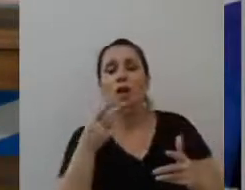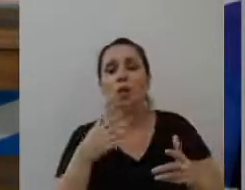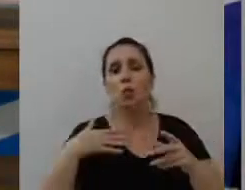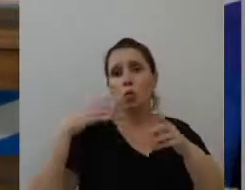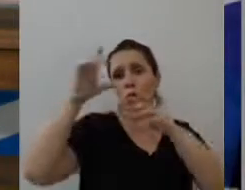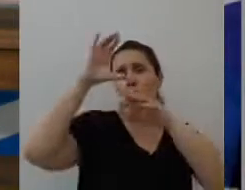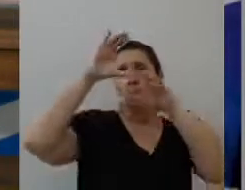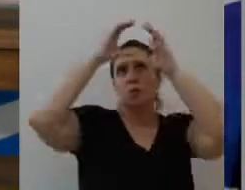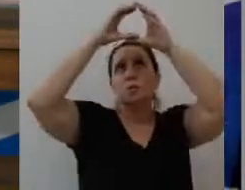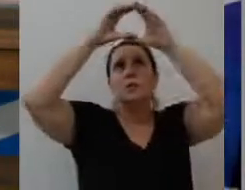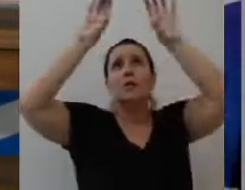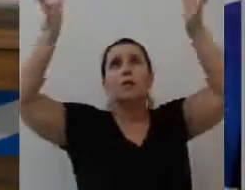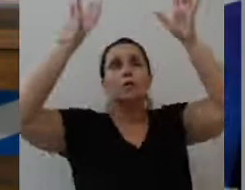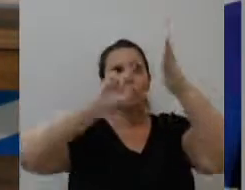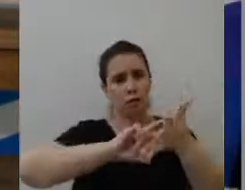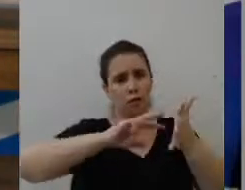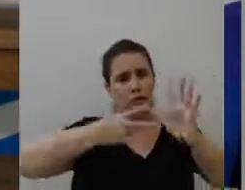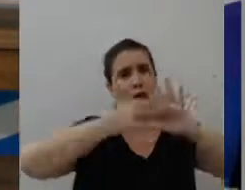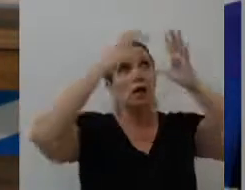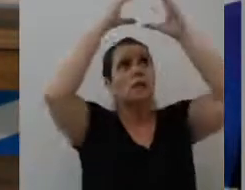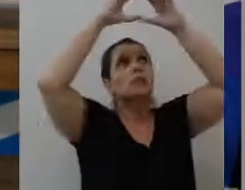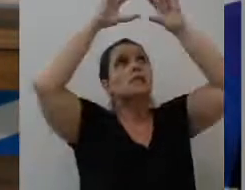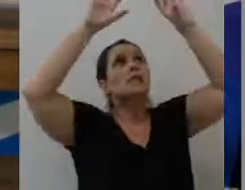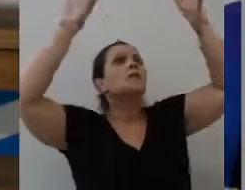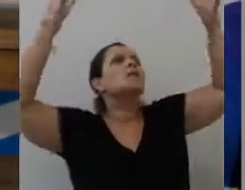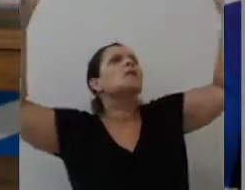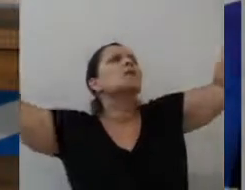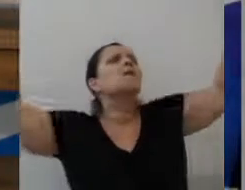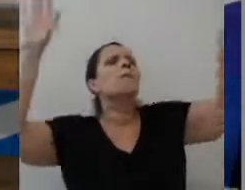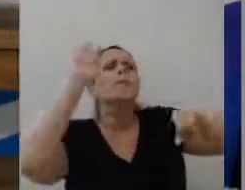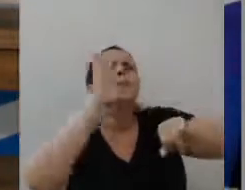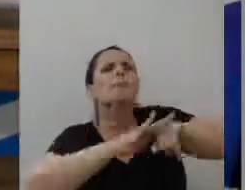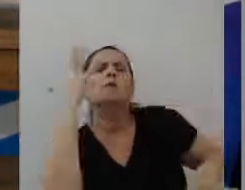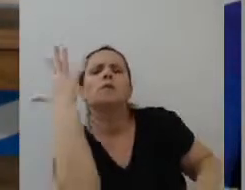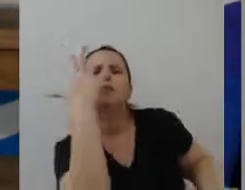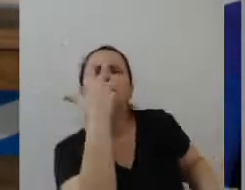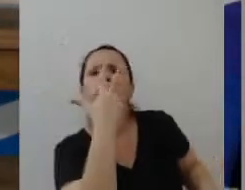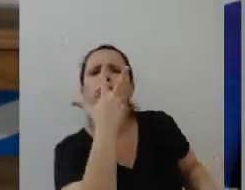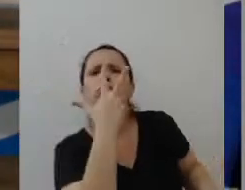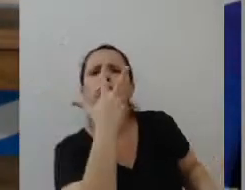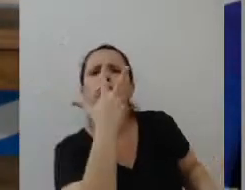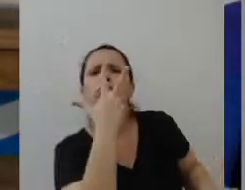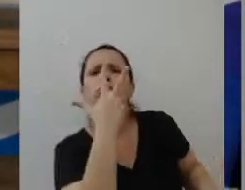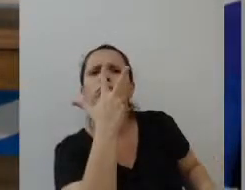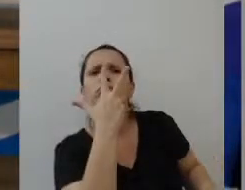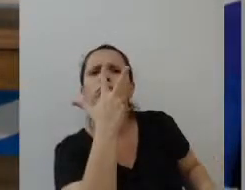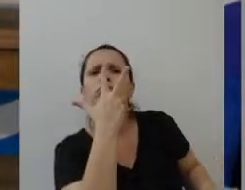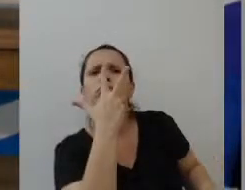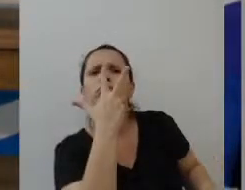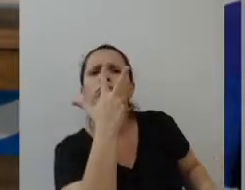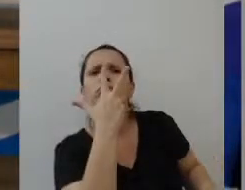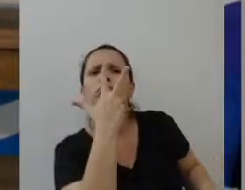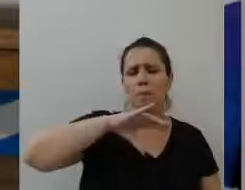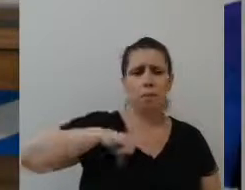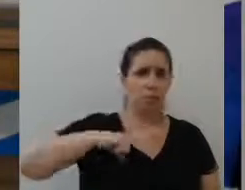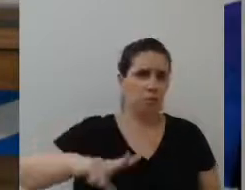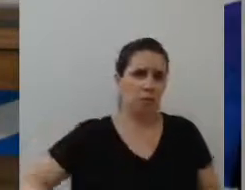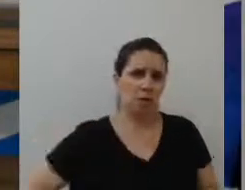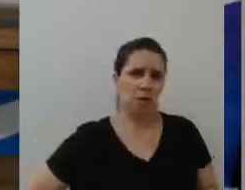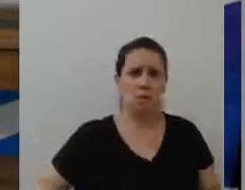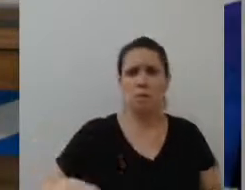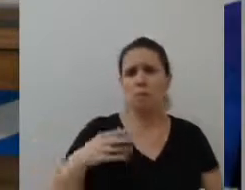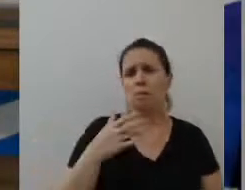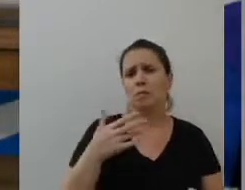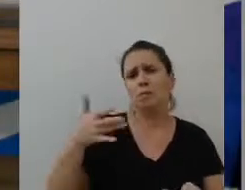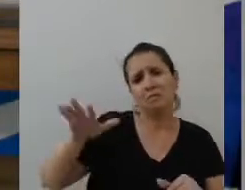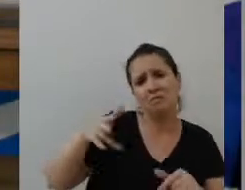o céu do Brasil, desculpa aí, tá? É um céu muito mais bonito do que o de Portugal. É a opinião dele, é a visão